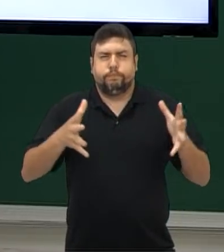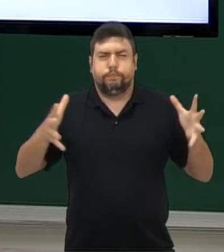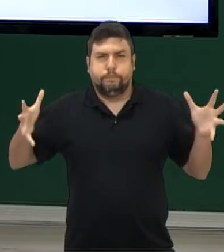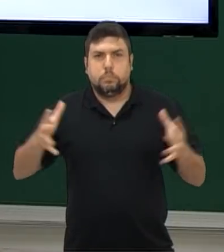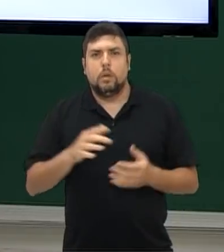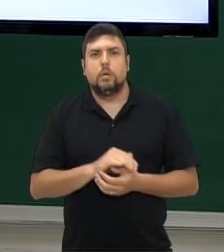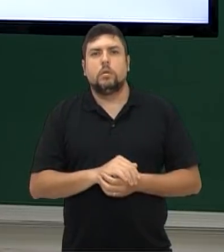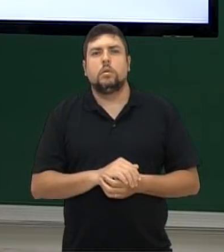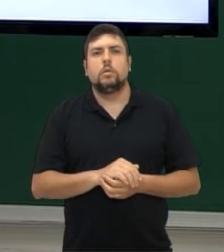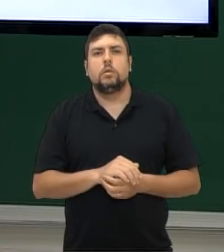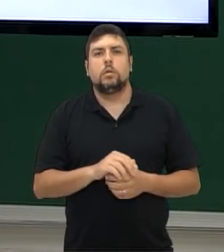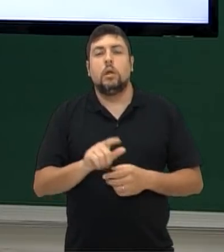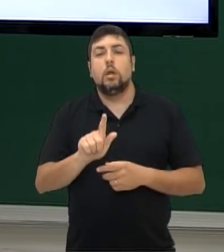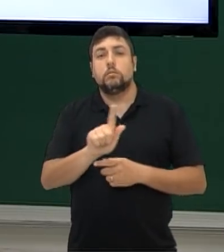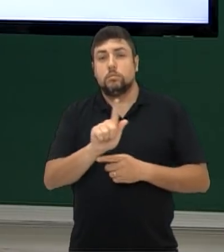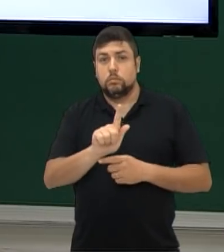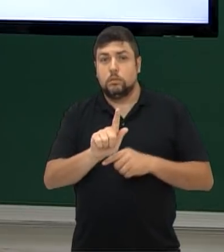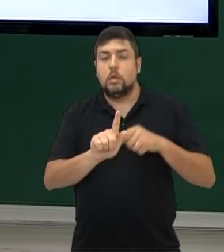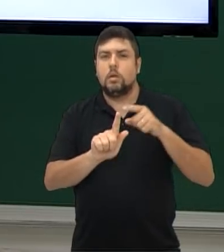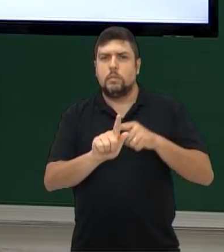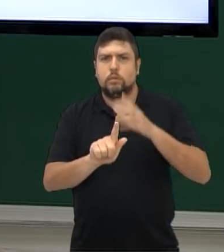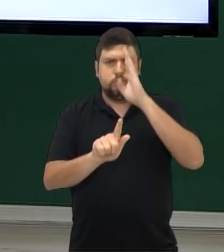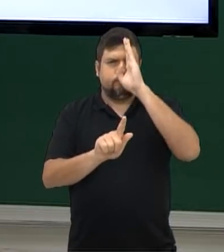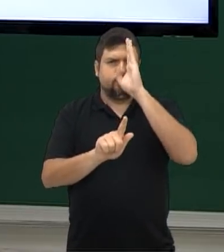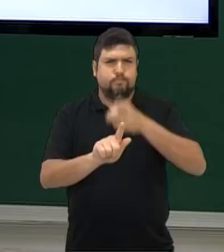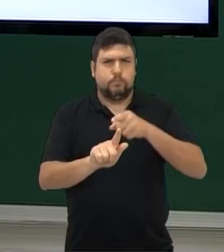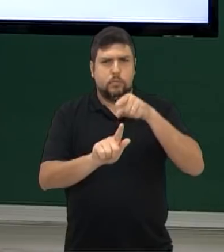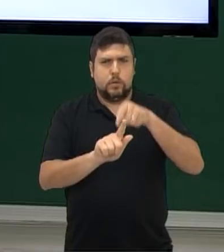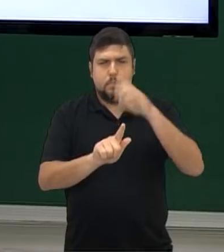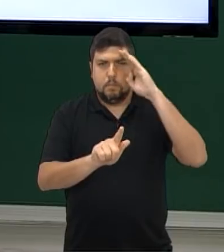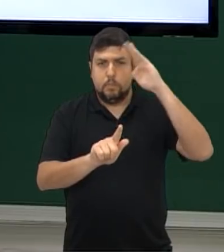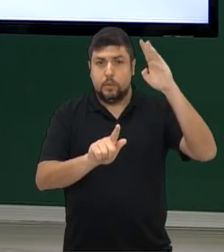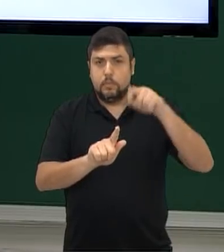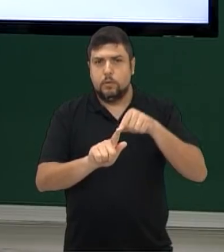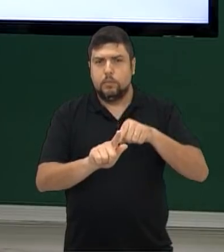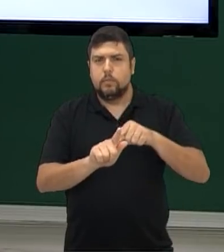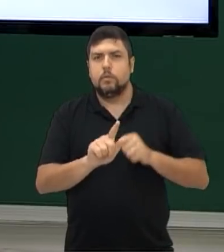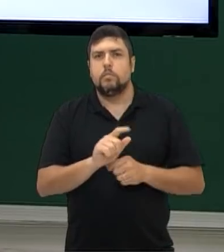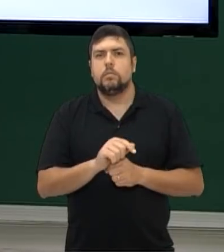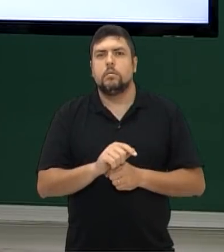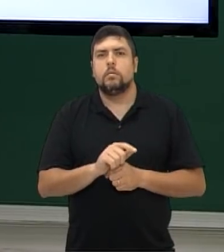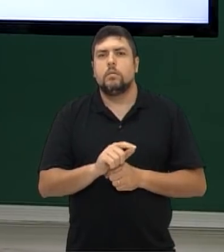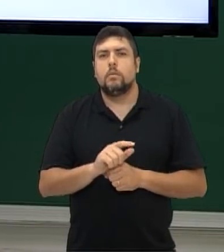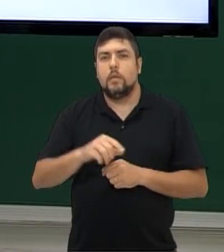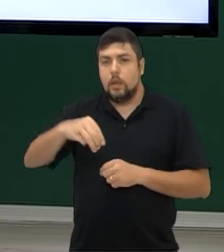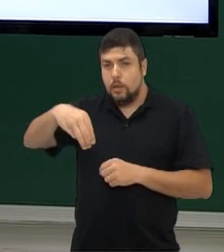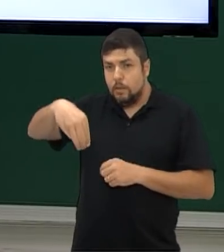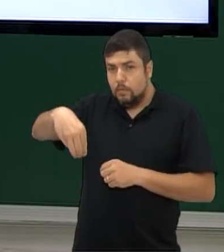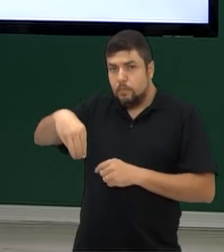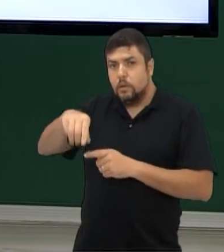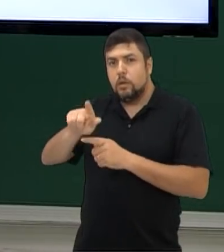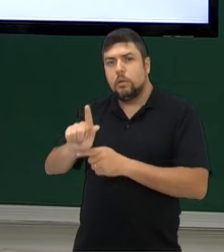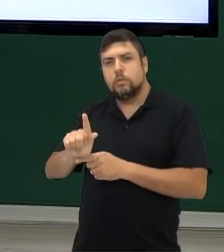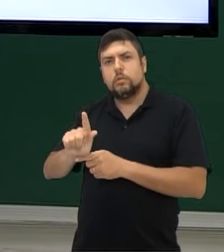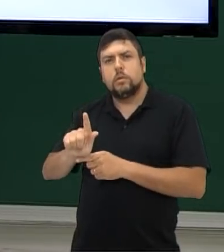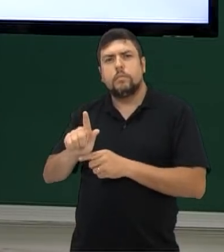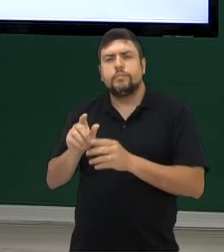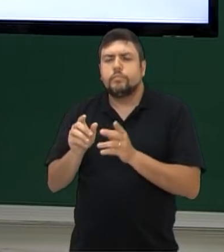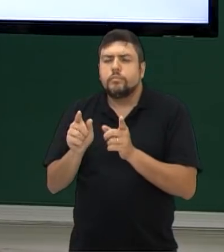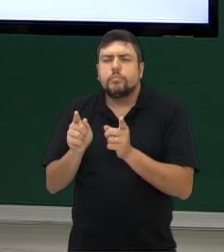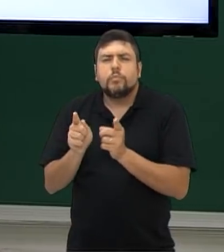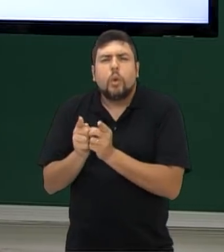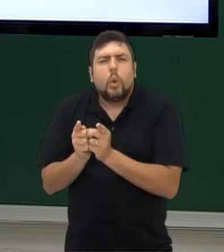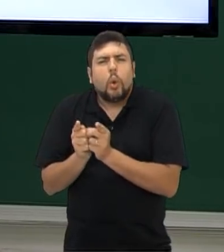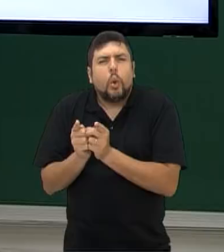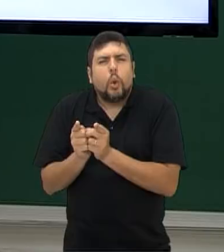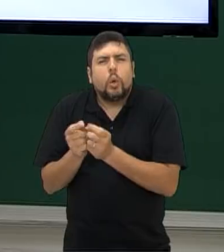unidade padrão e miligrama é quando eu quero pesar, né, medir a massa de coisas